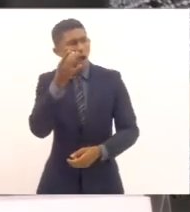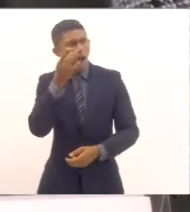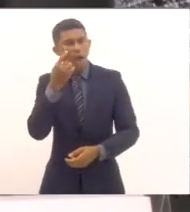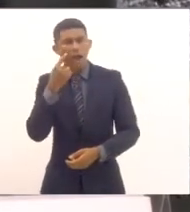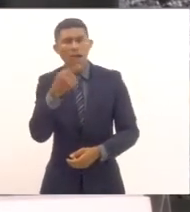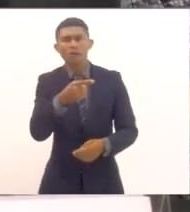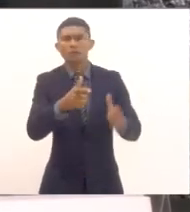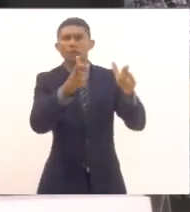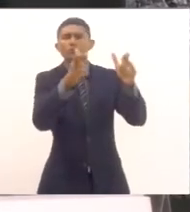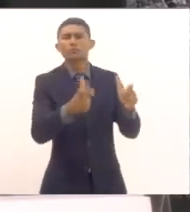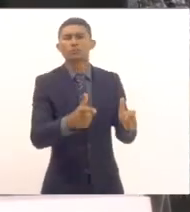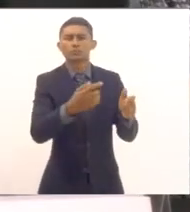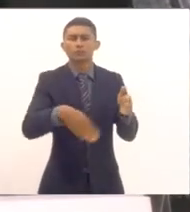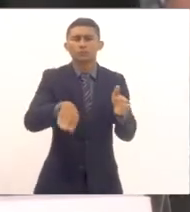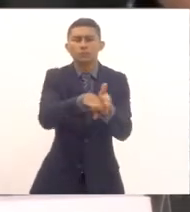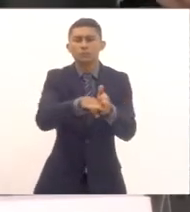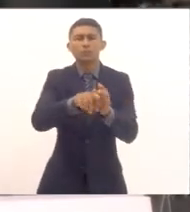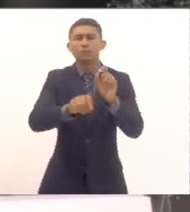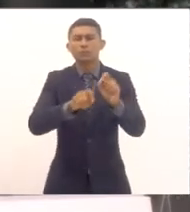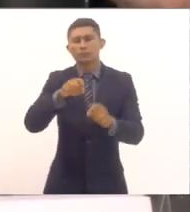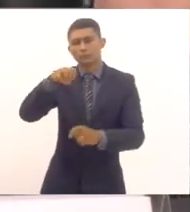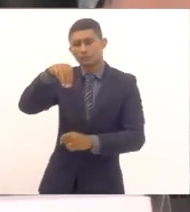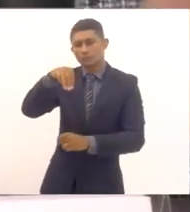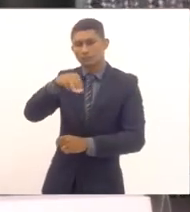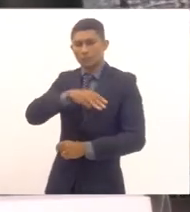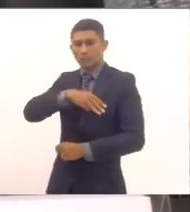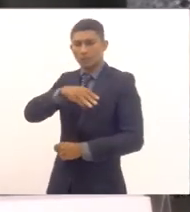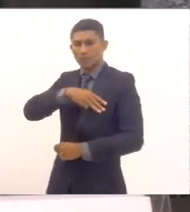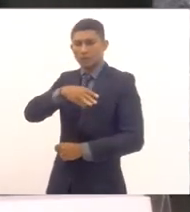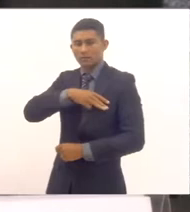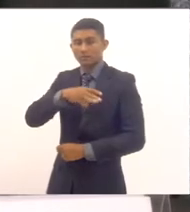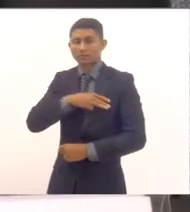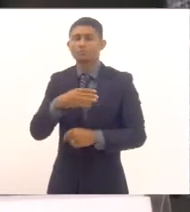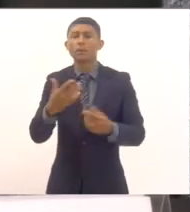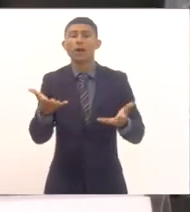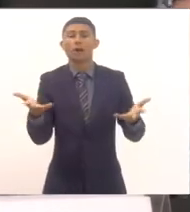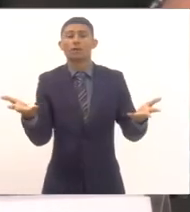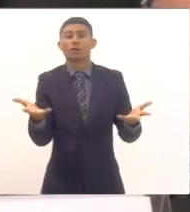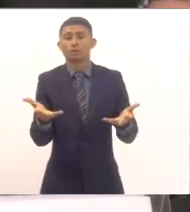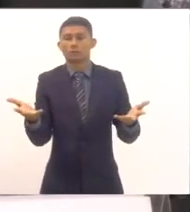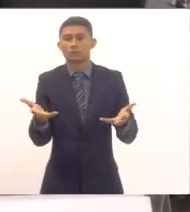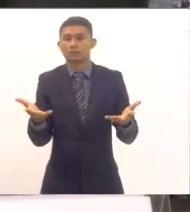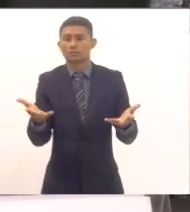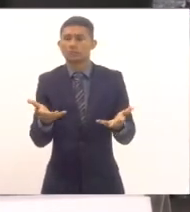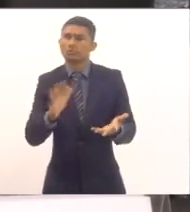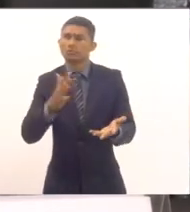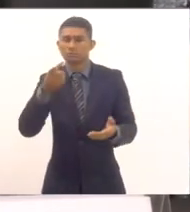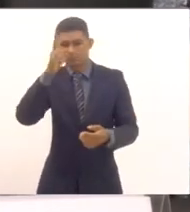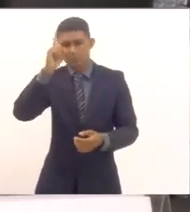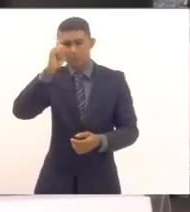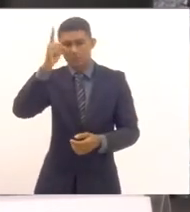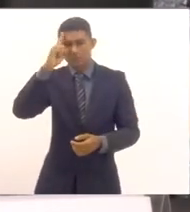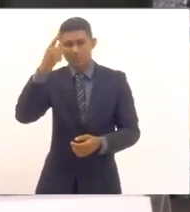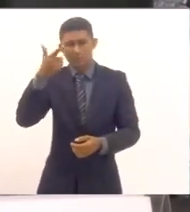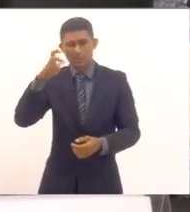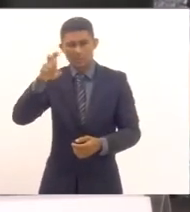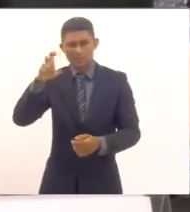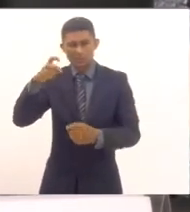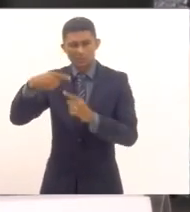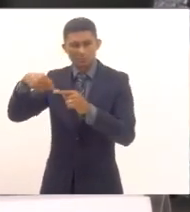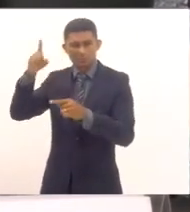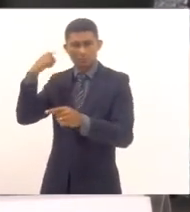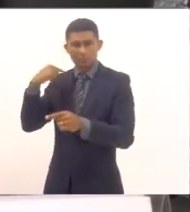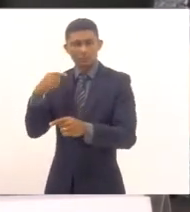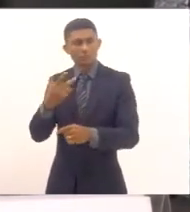mancha tava lá na região do entorno de Madureira e agora agora que eu digo a 15 dias se deslocou